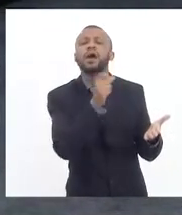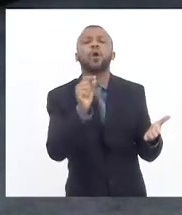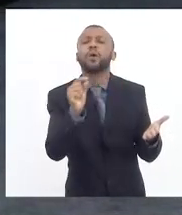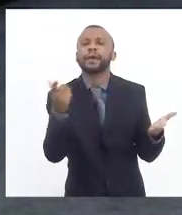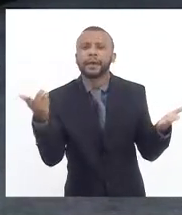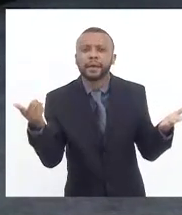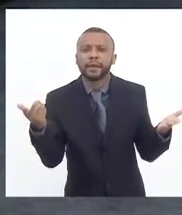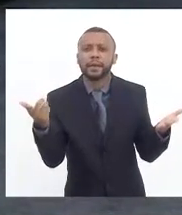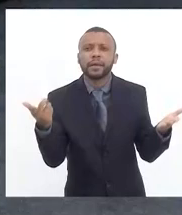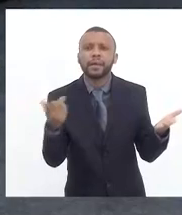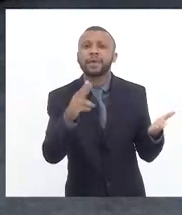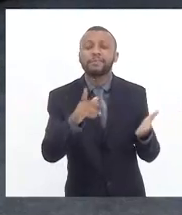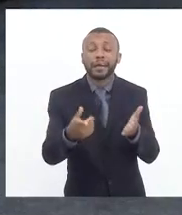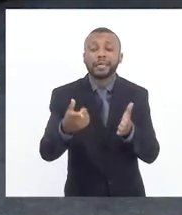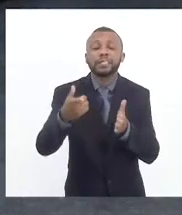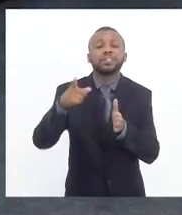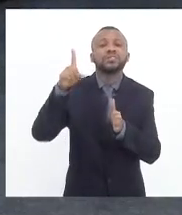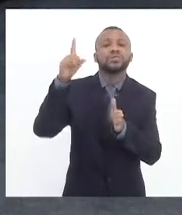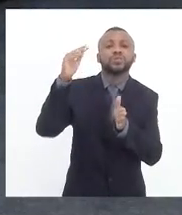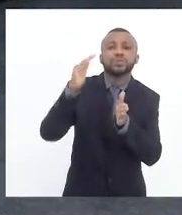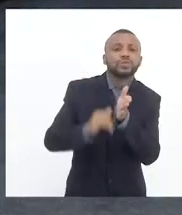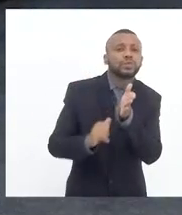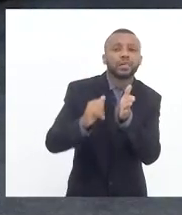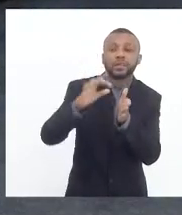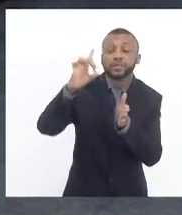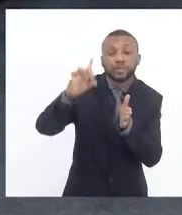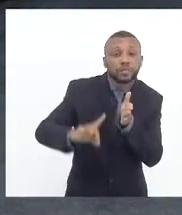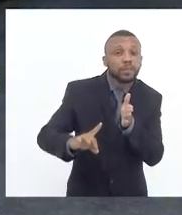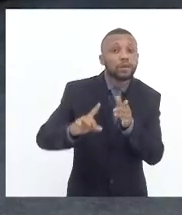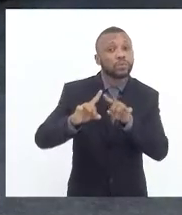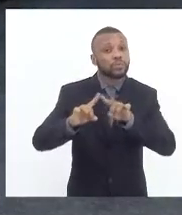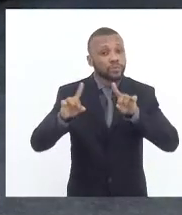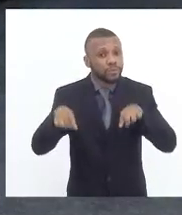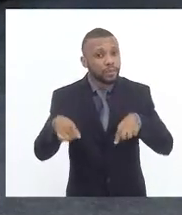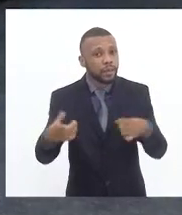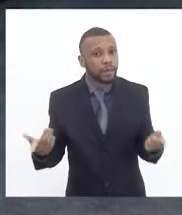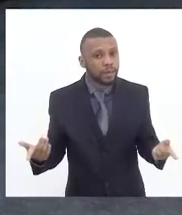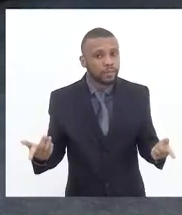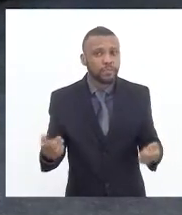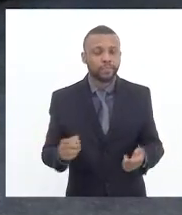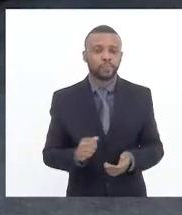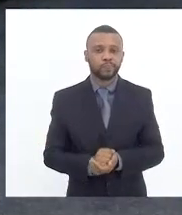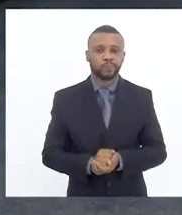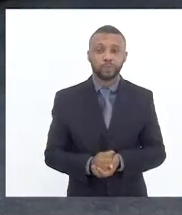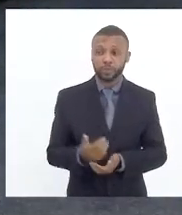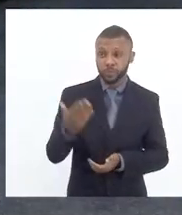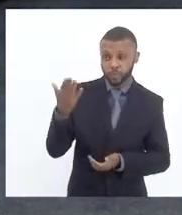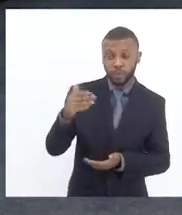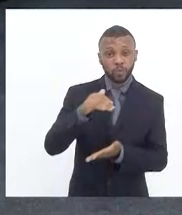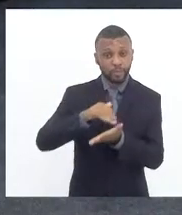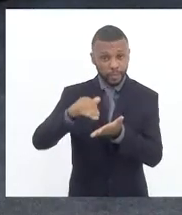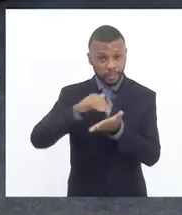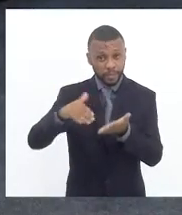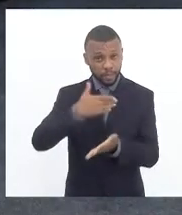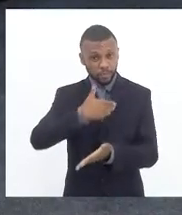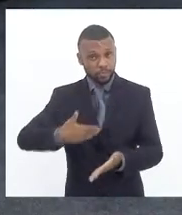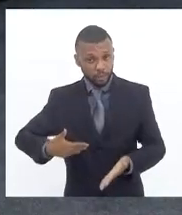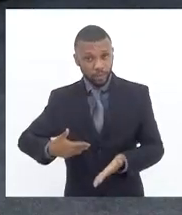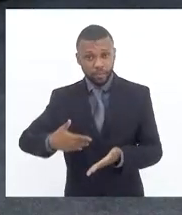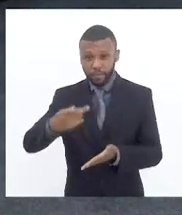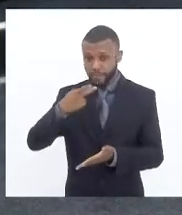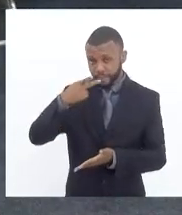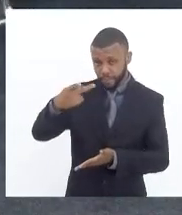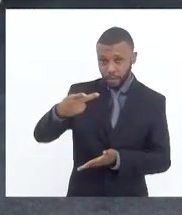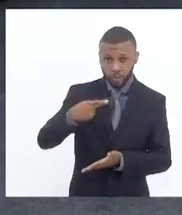o que vão tirar direito dos trabalhadores o próprio secretário de estado falou